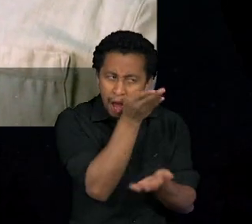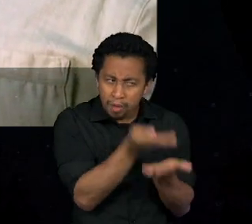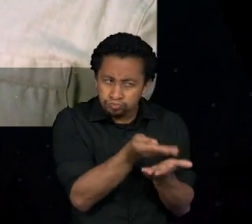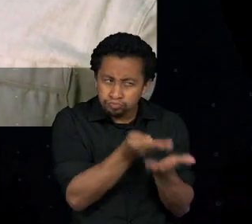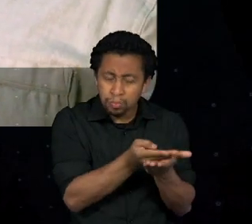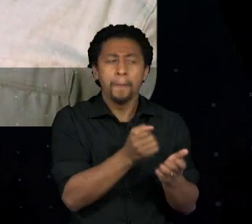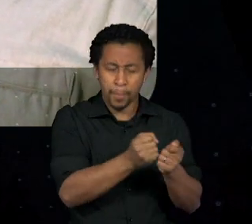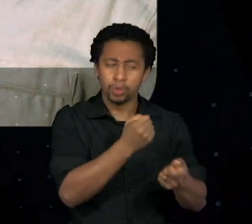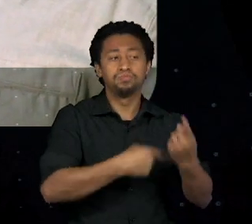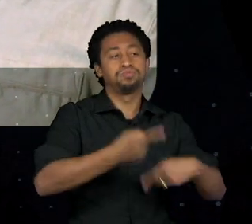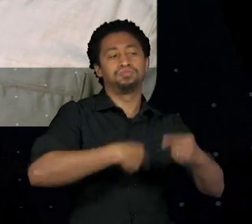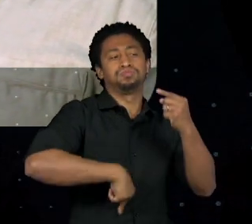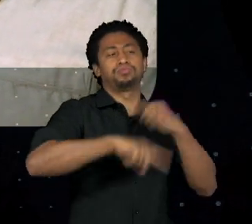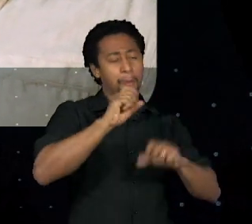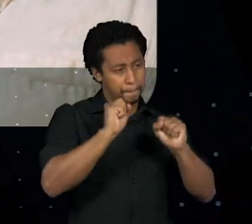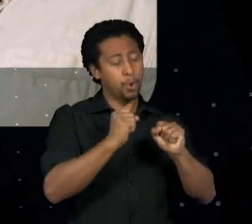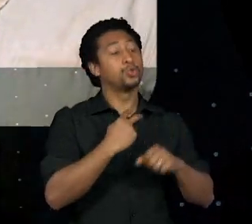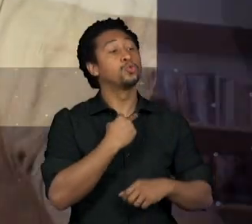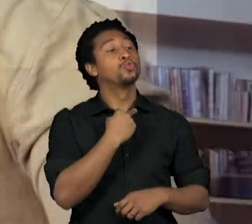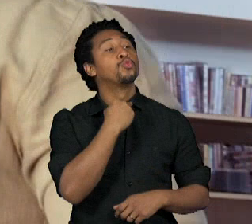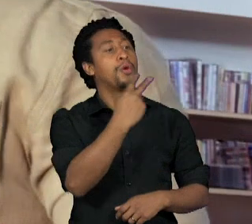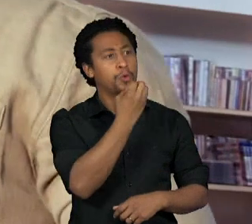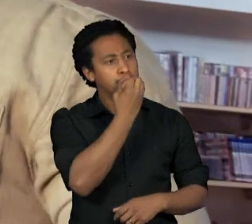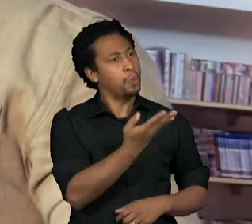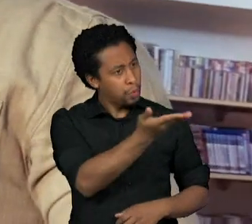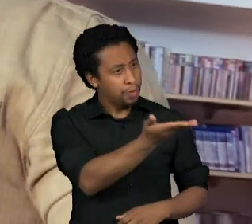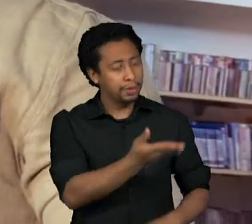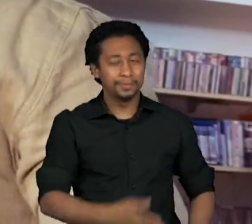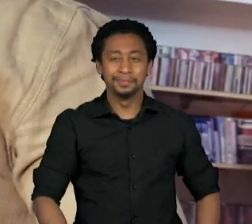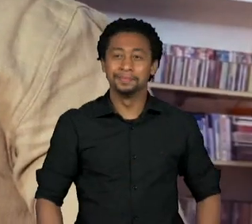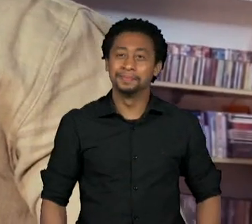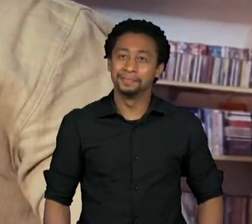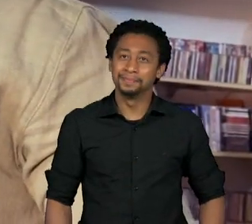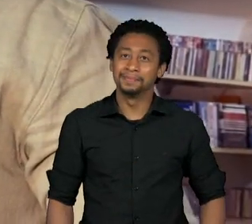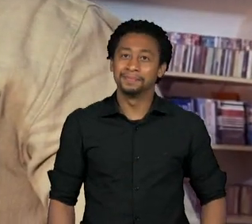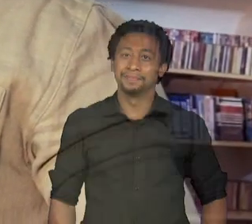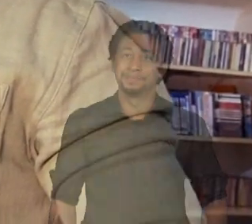cantor lírico, porque essa é a sua voz, não é uma imitação.